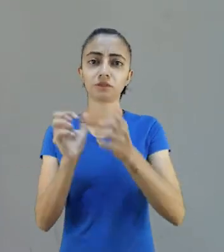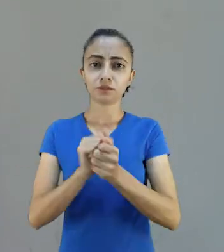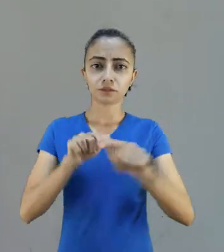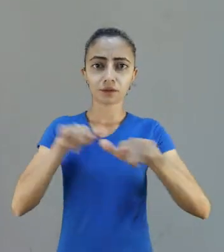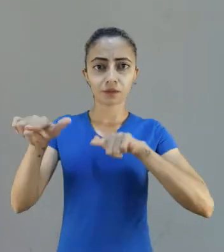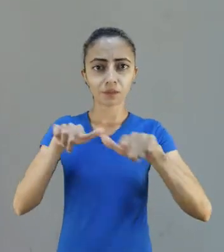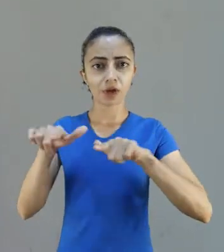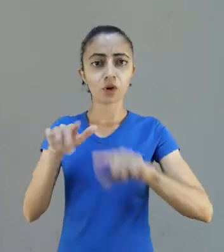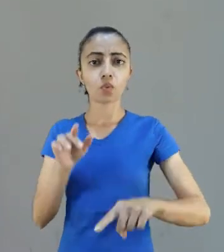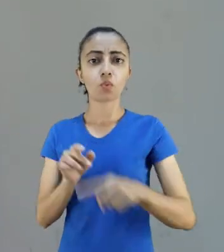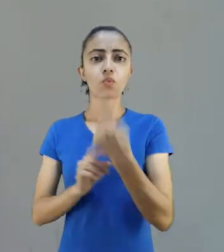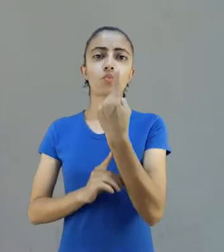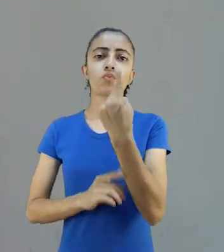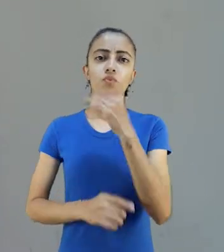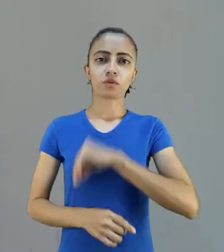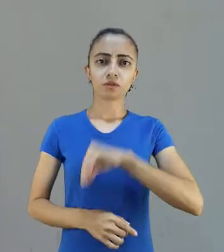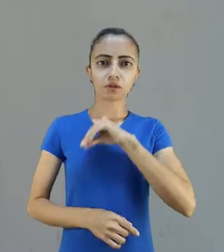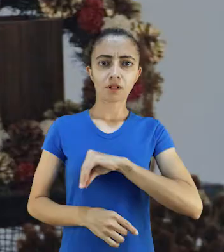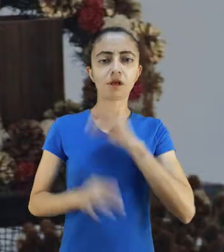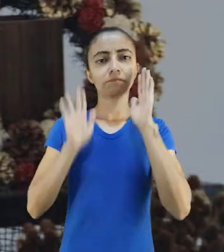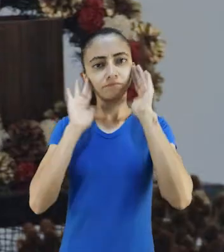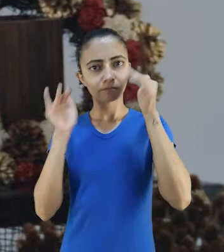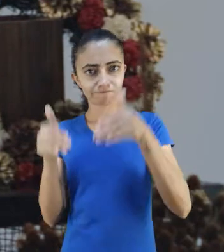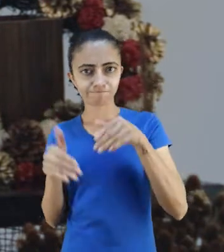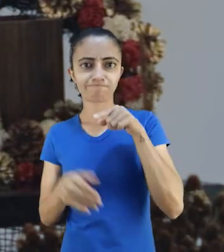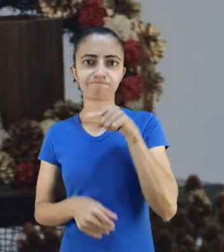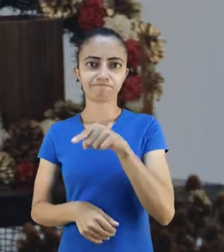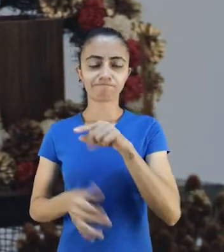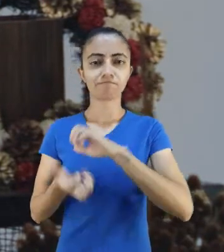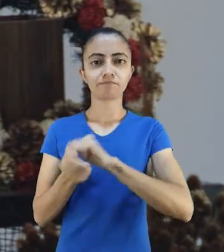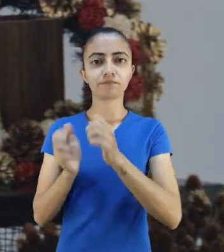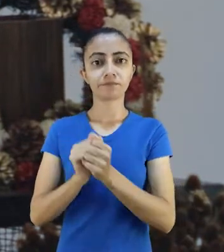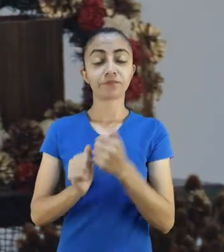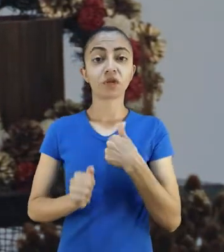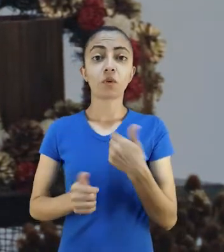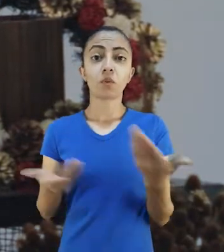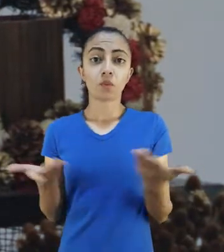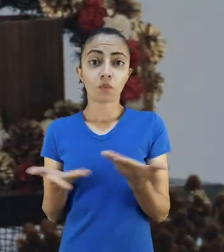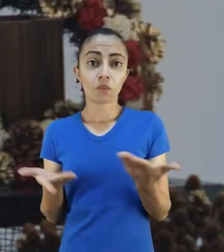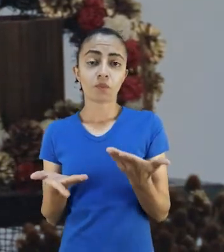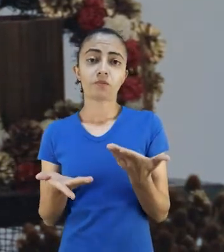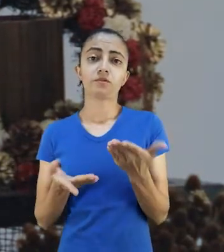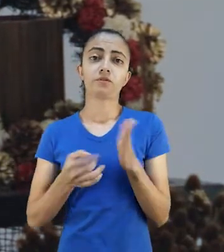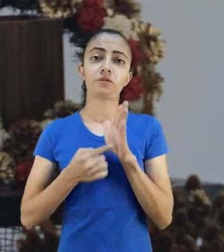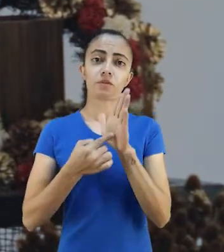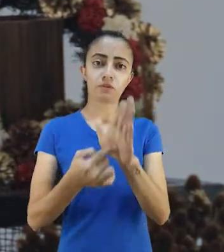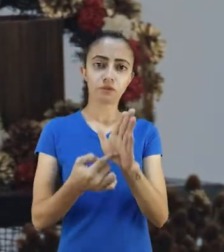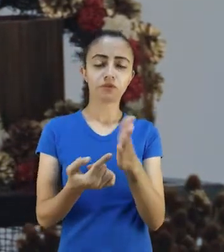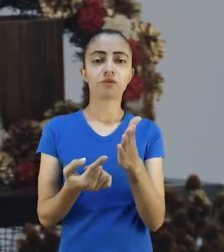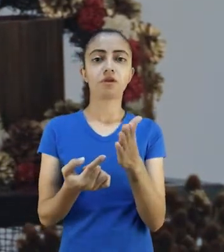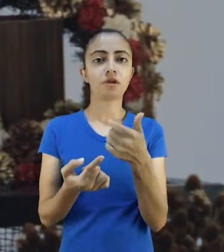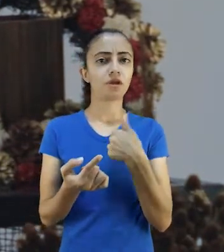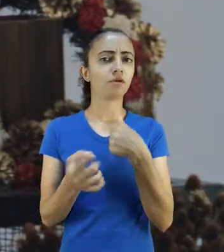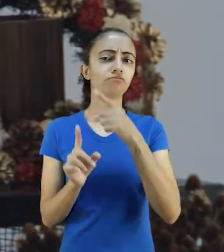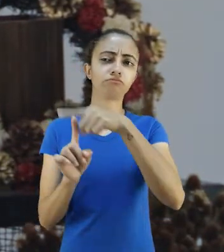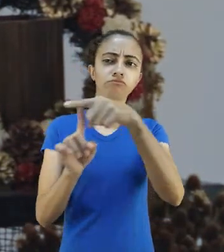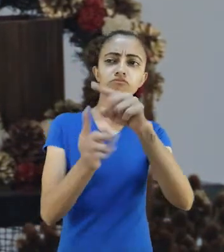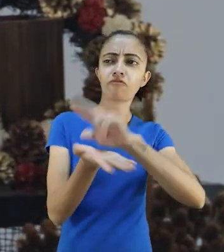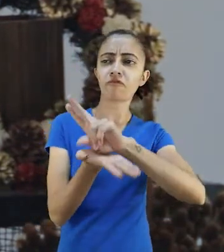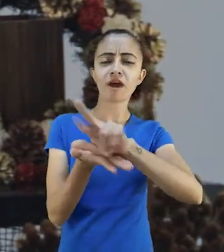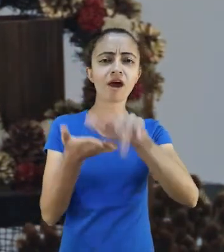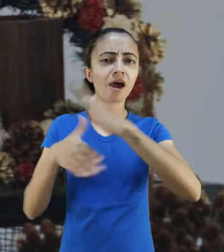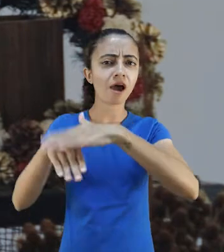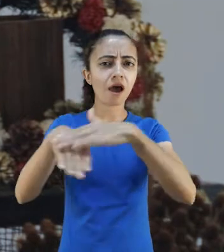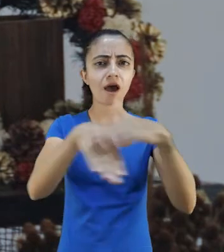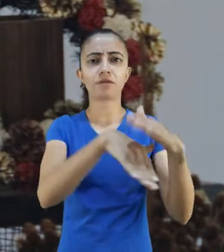única fonte de renda é essa. Bem, eu vou mostrar hoje, eu faço mil e uma coisa, mas eu